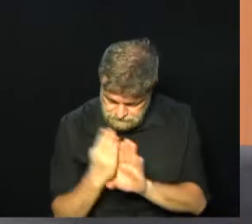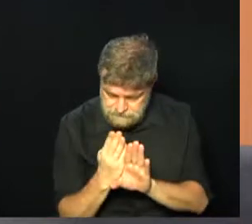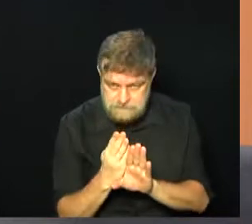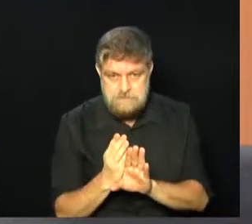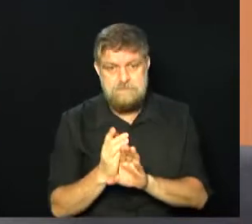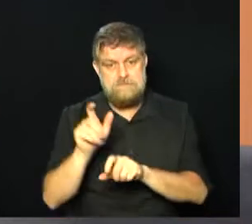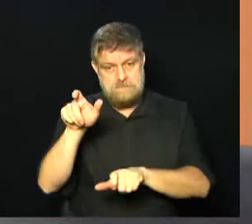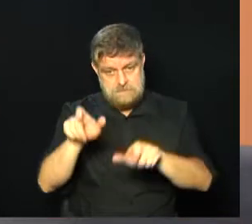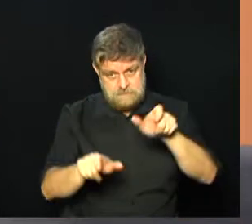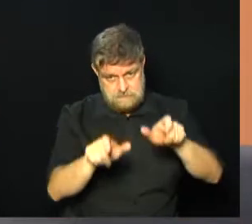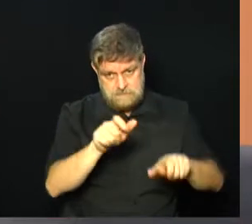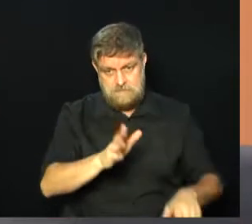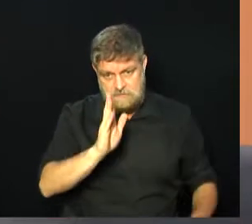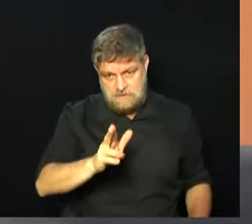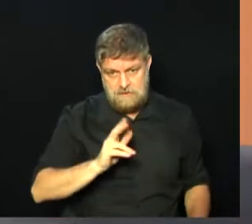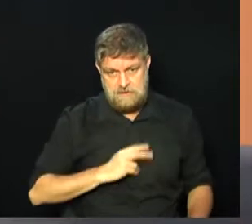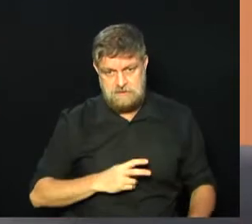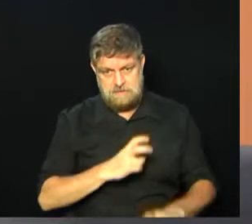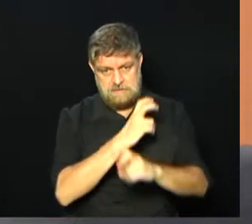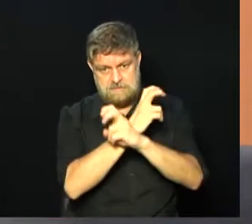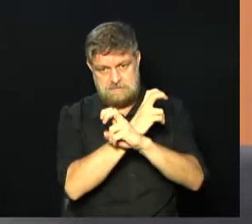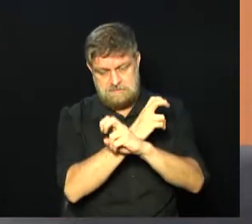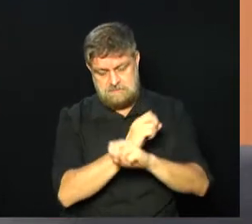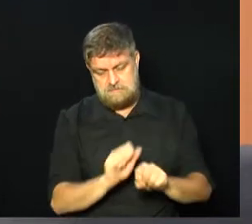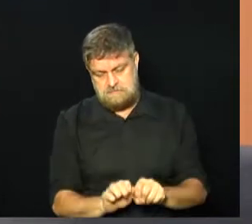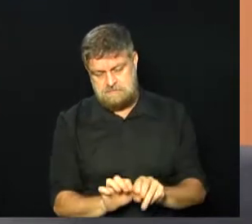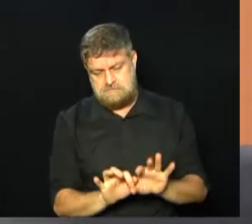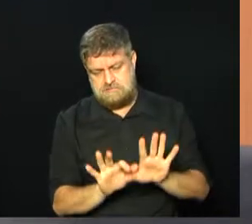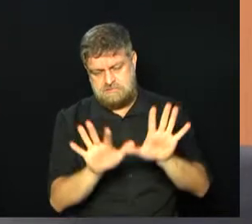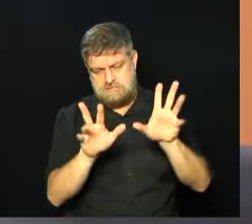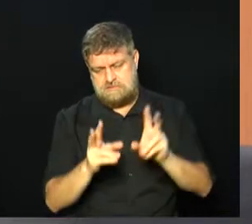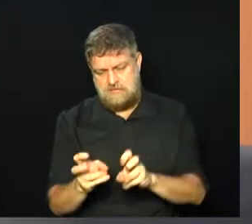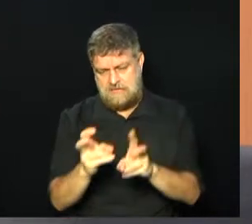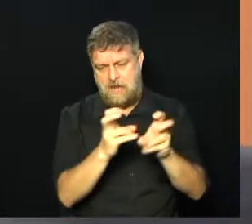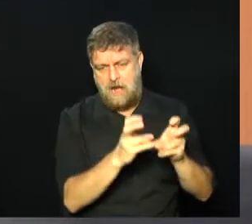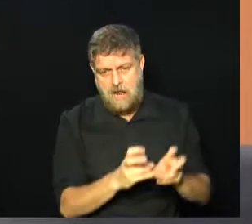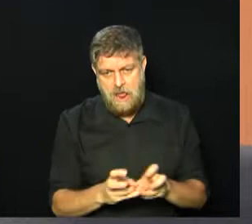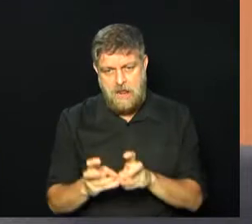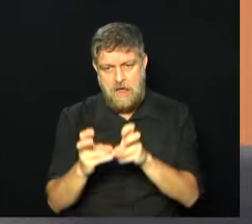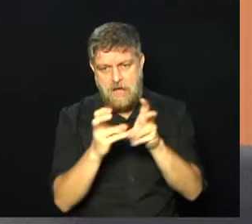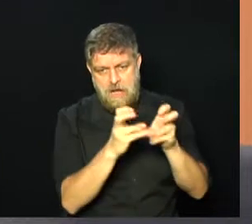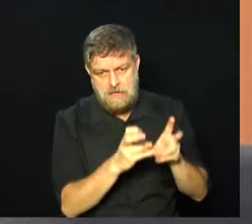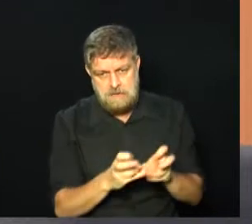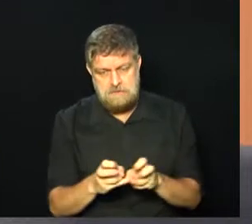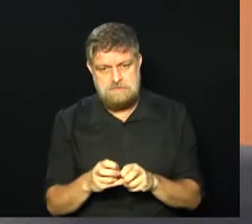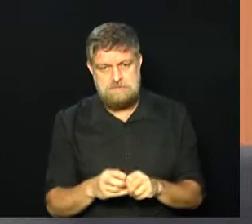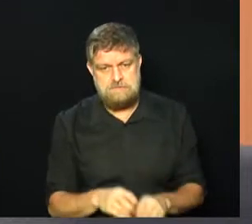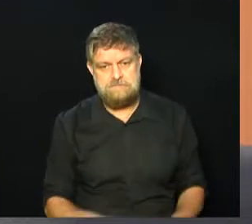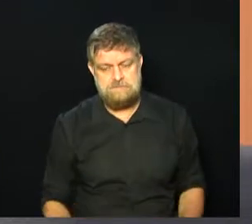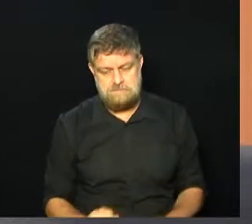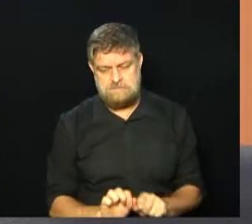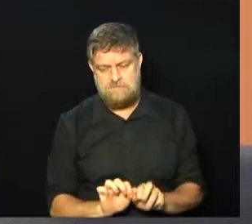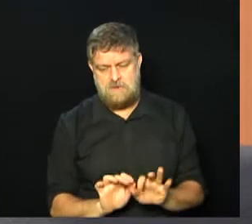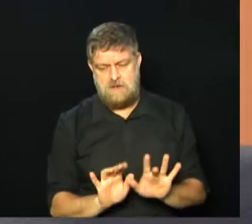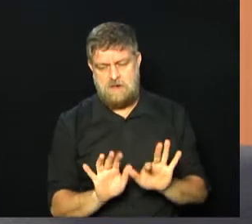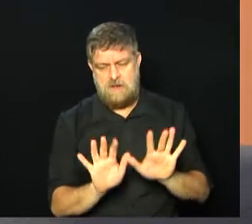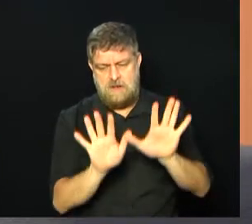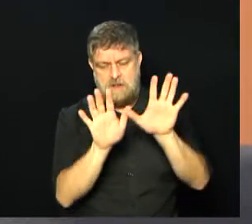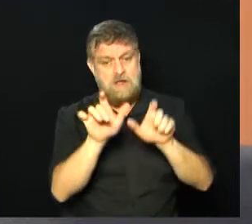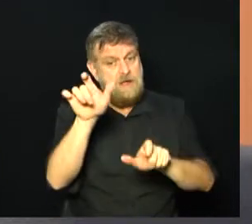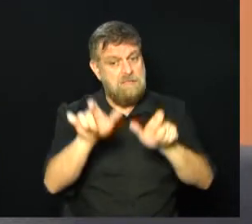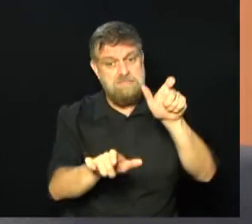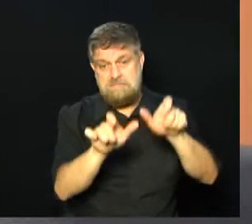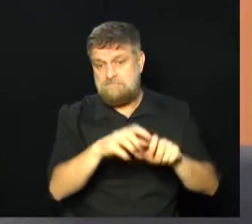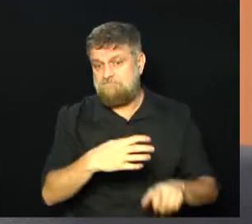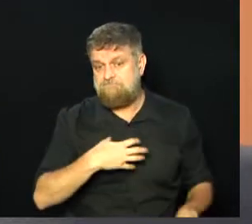casos, já com metástase, espalhado regionalmente, que a pessoa não sente nada. Então,